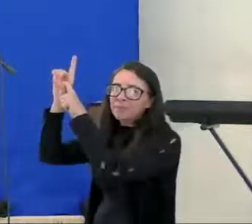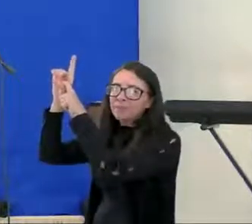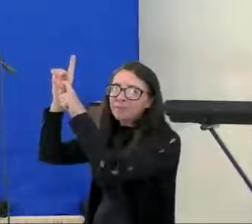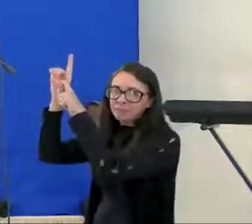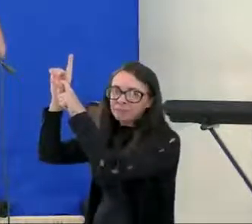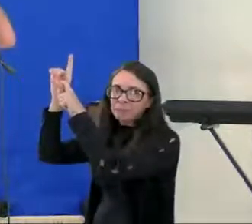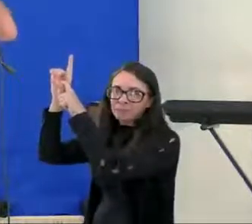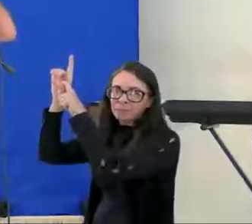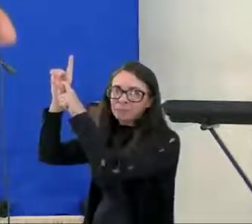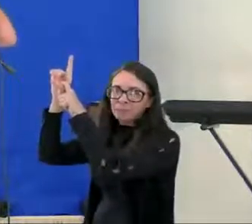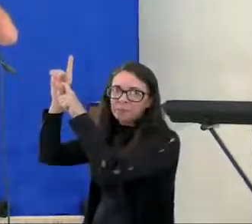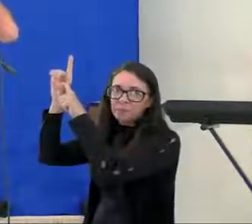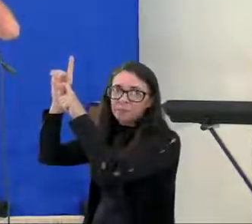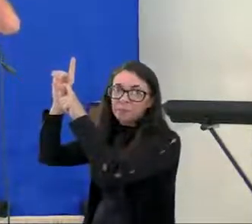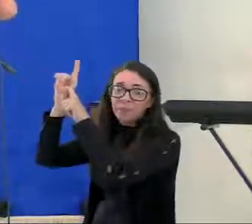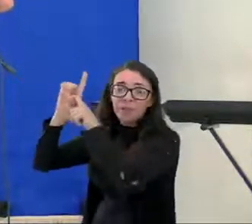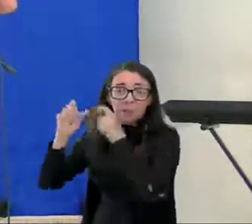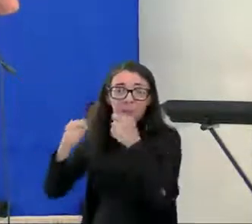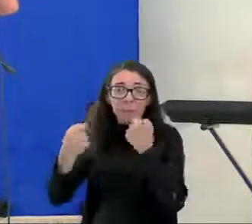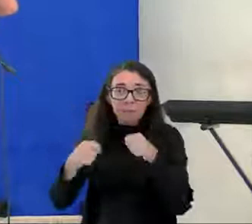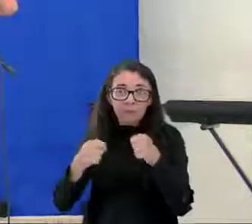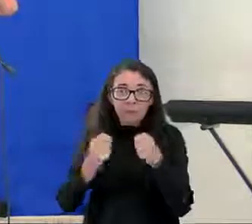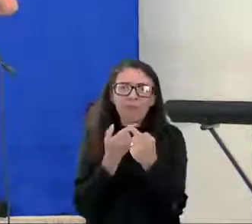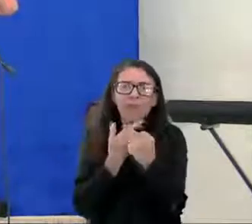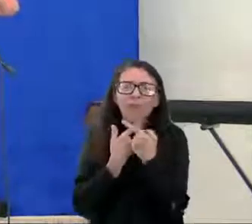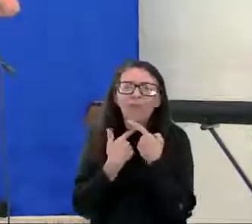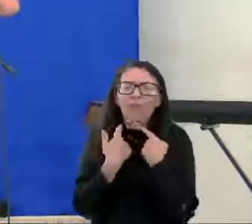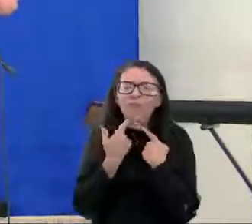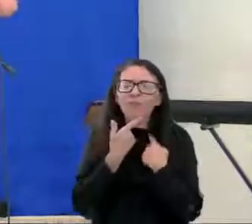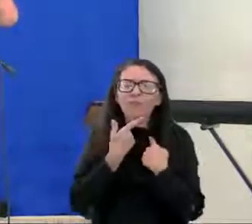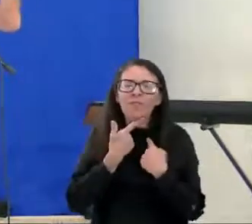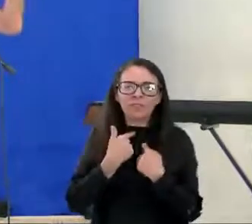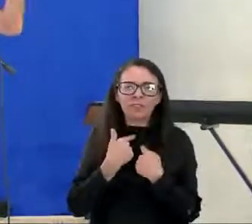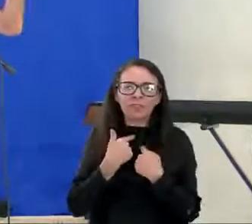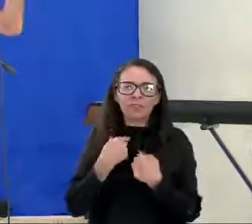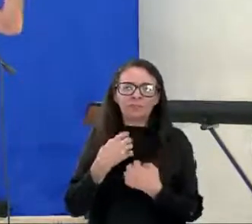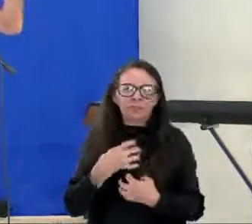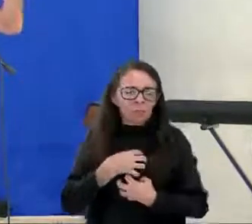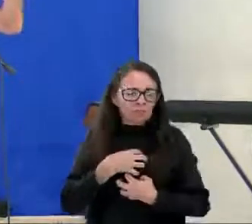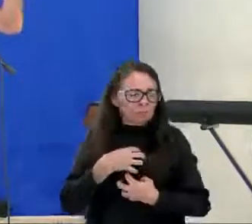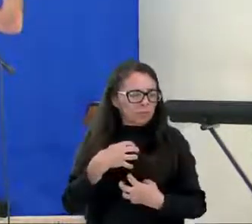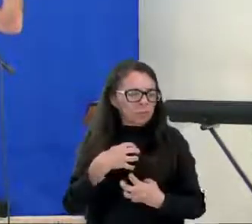igreja. O chegar à perfeição. Como igreja.